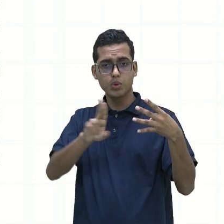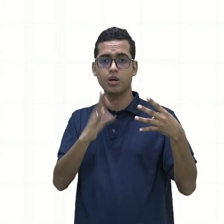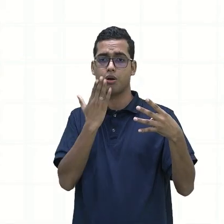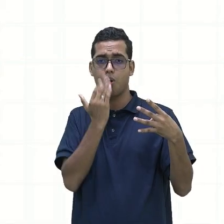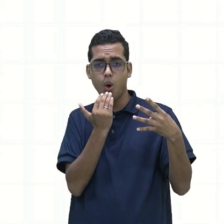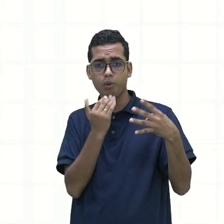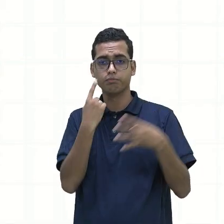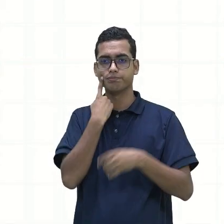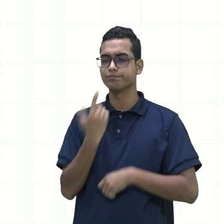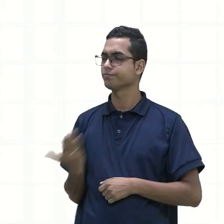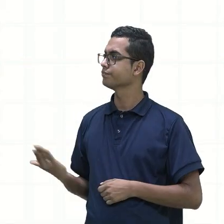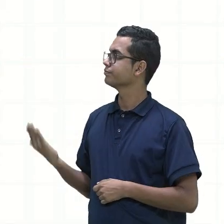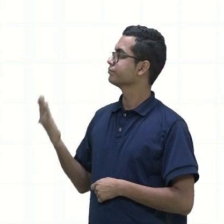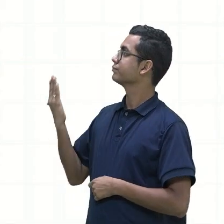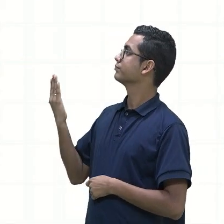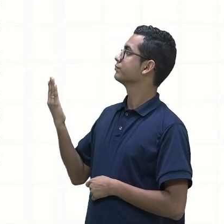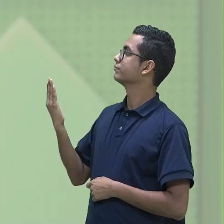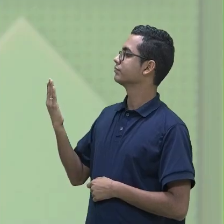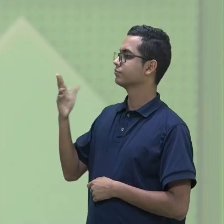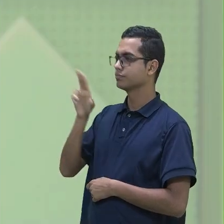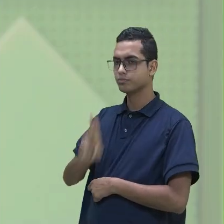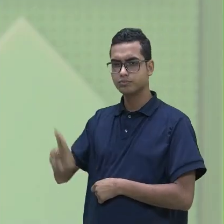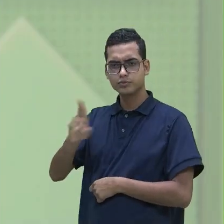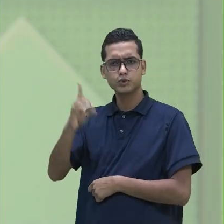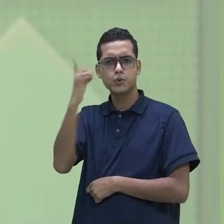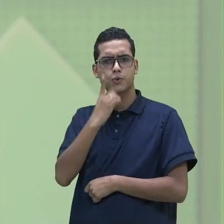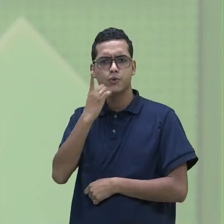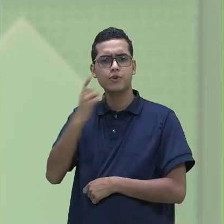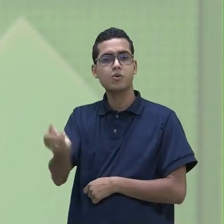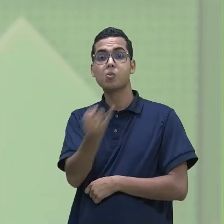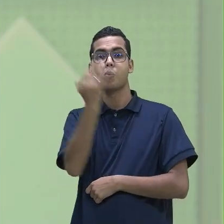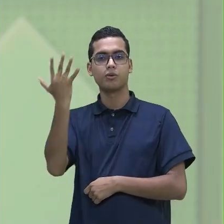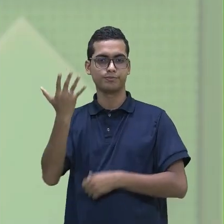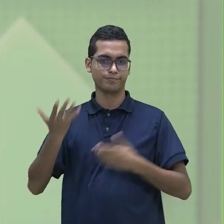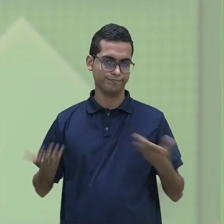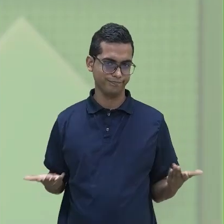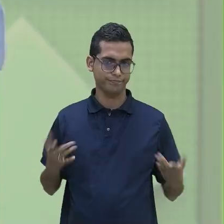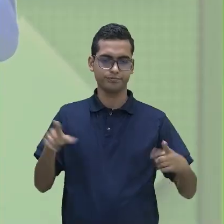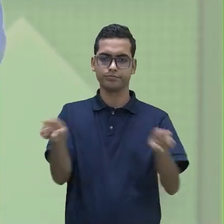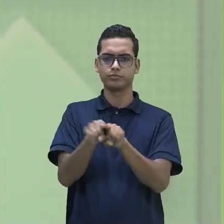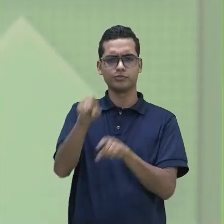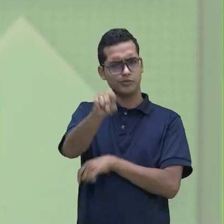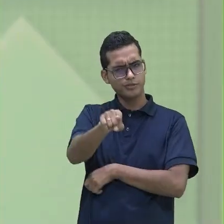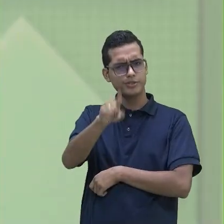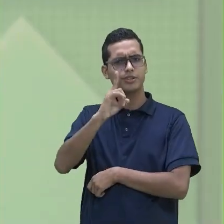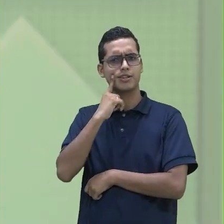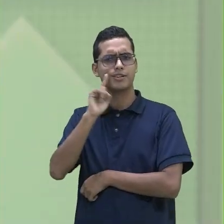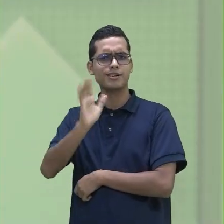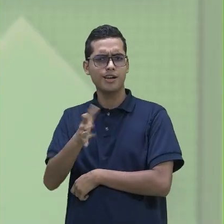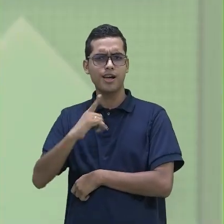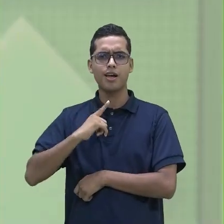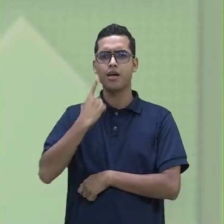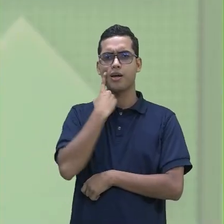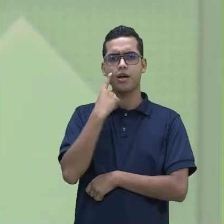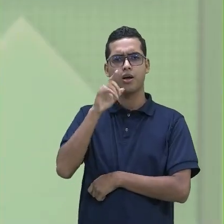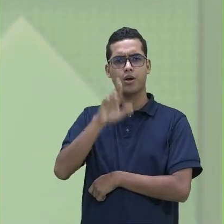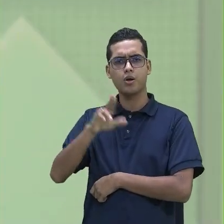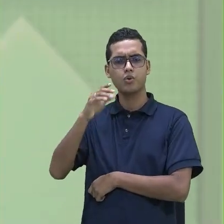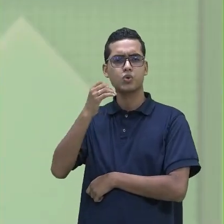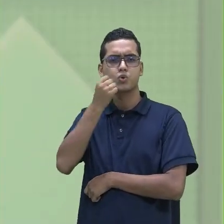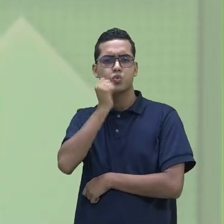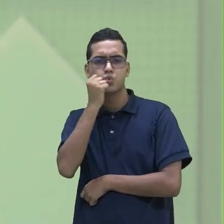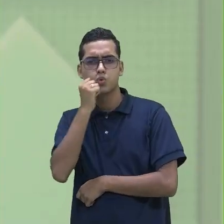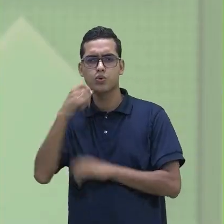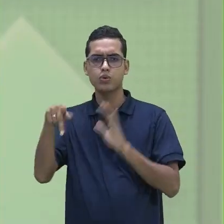destes frutos são utilizados no dia a dia. Quem aí já consumiu aquele suco gostoso de graviola,